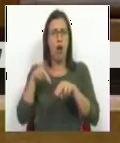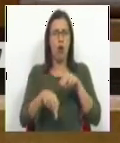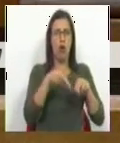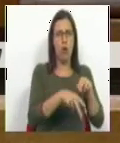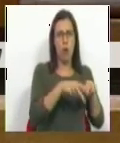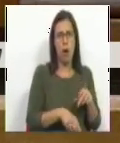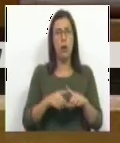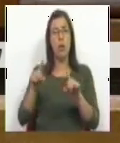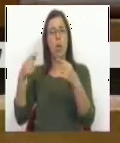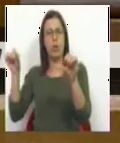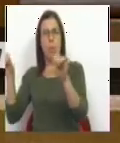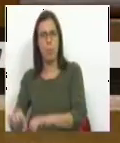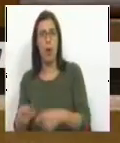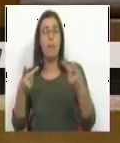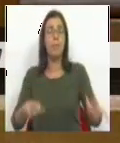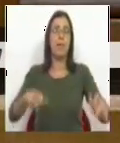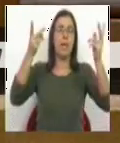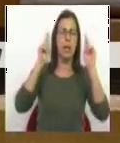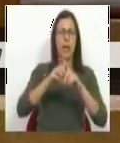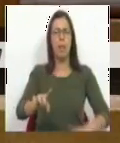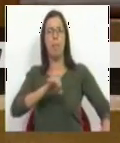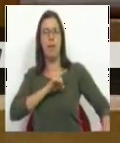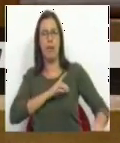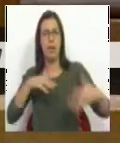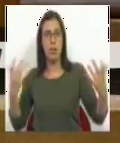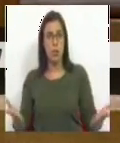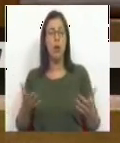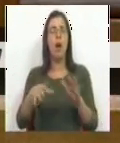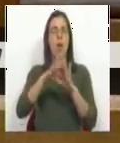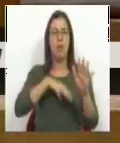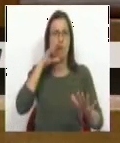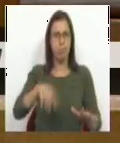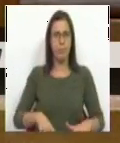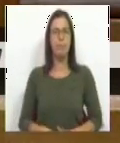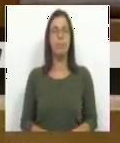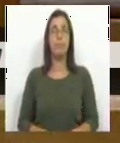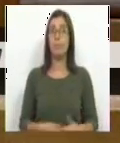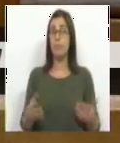e aprofundamento de outros, liberalizações e privatizações, precarização.